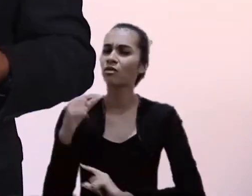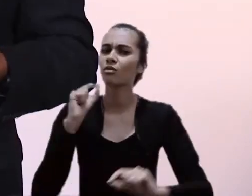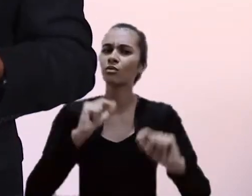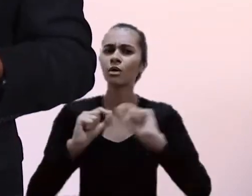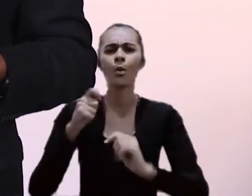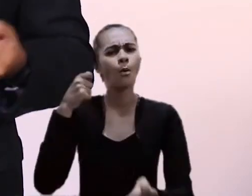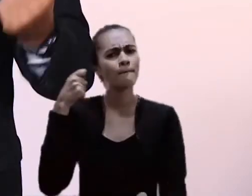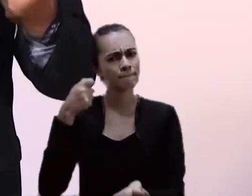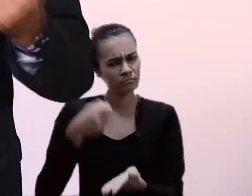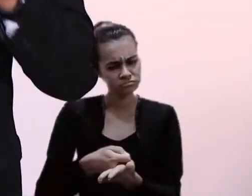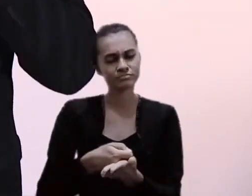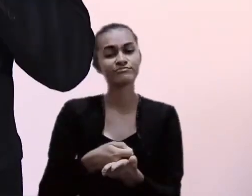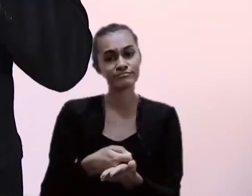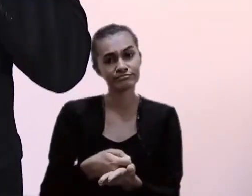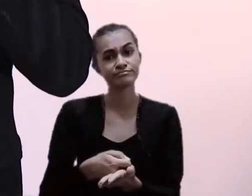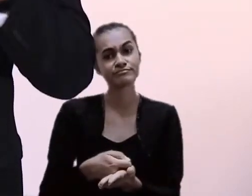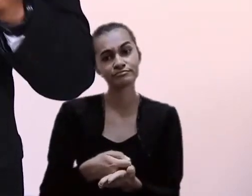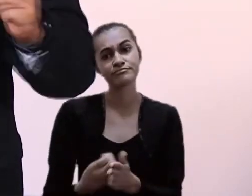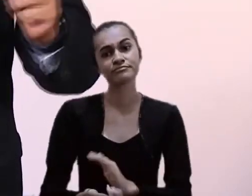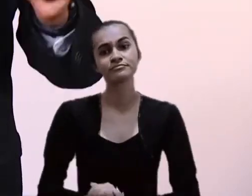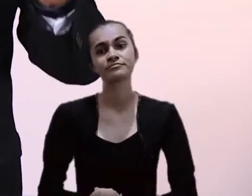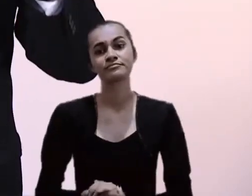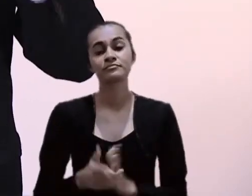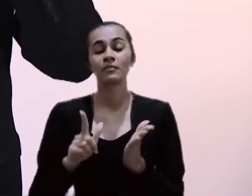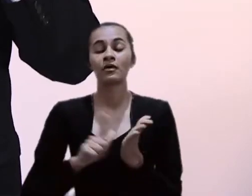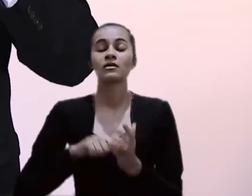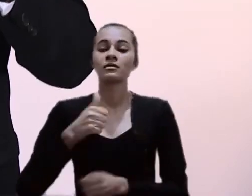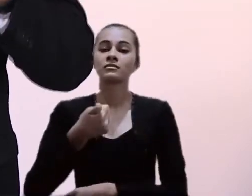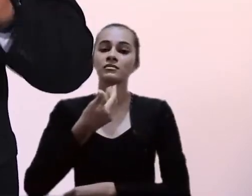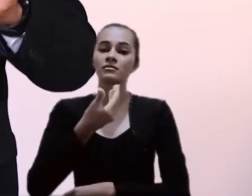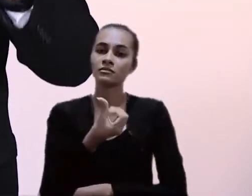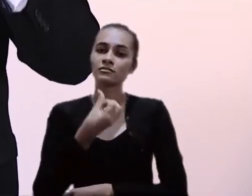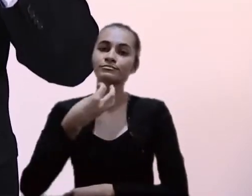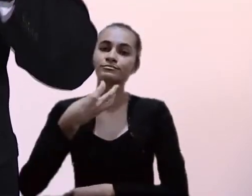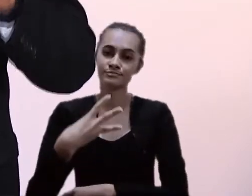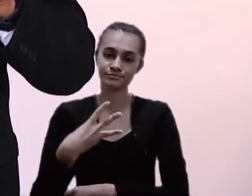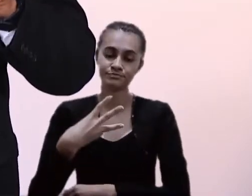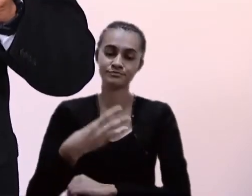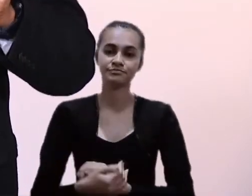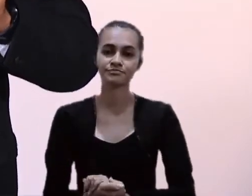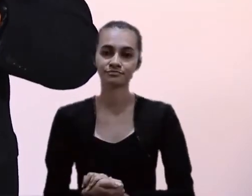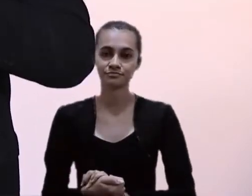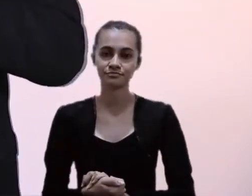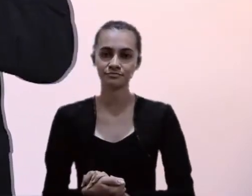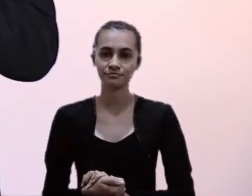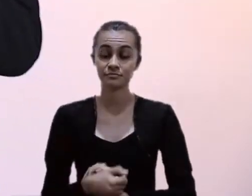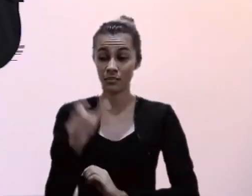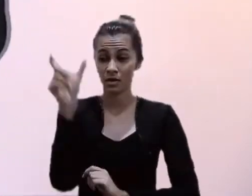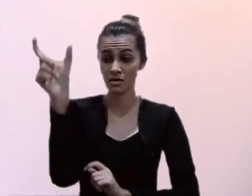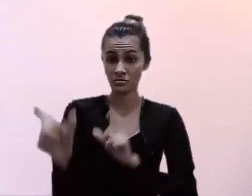livro TSM 163 diz assim: os que receberam a luz devem